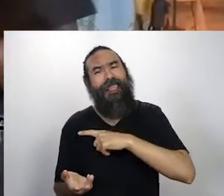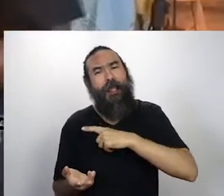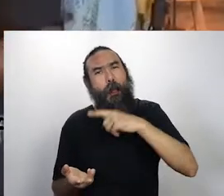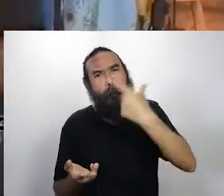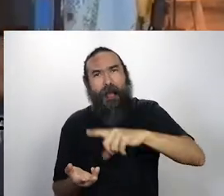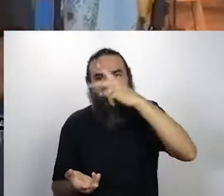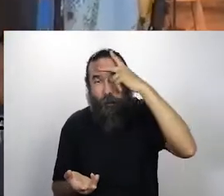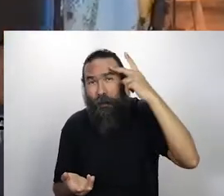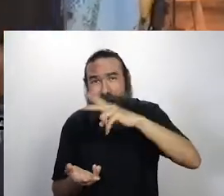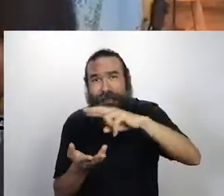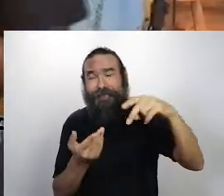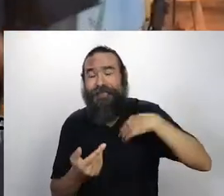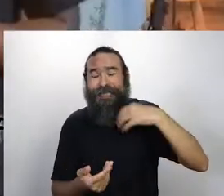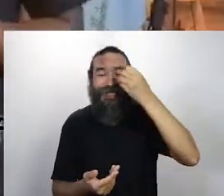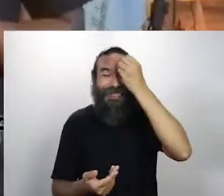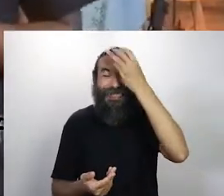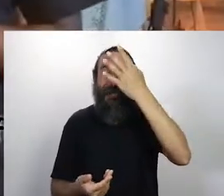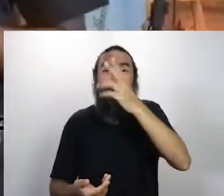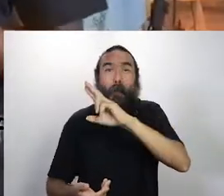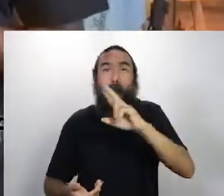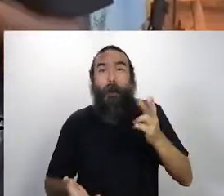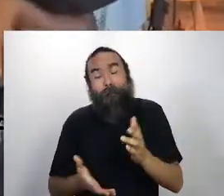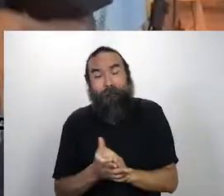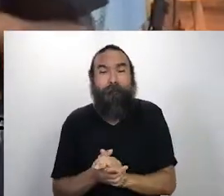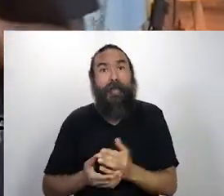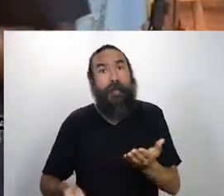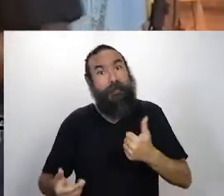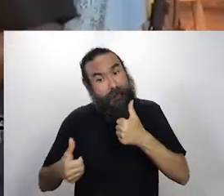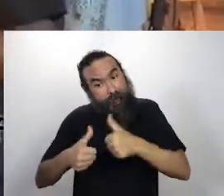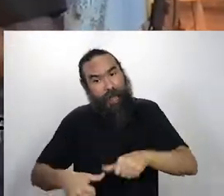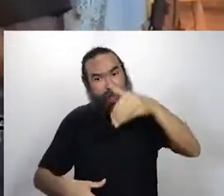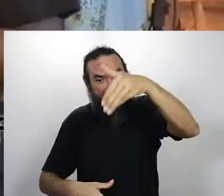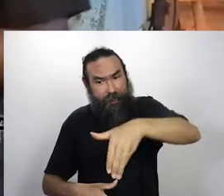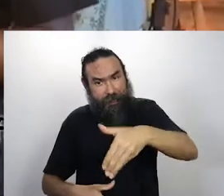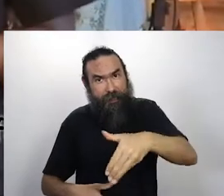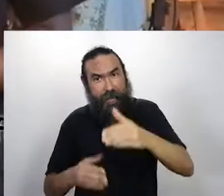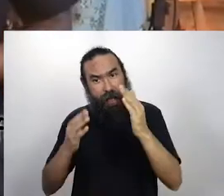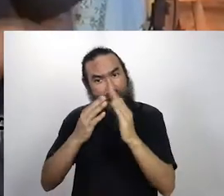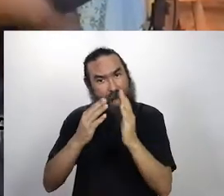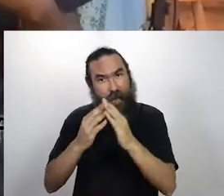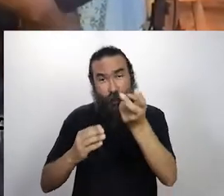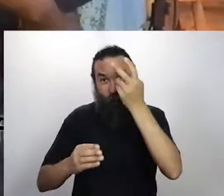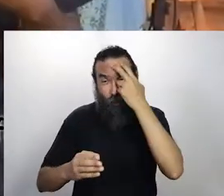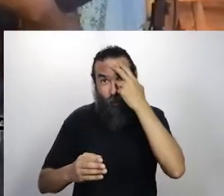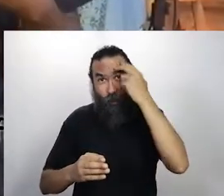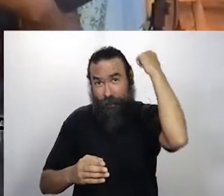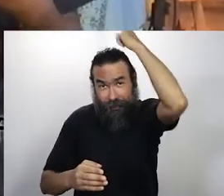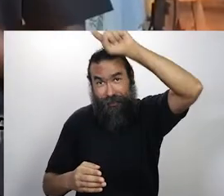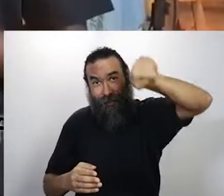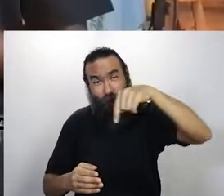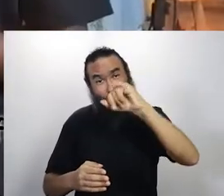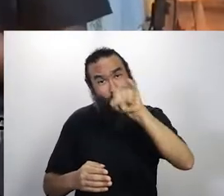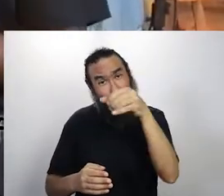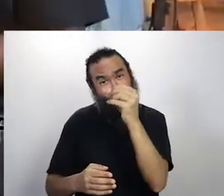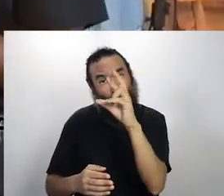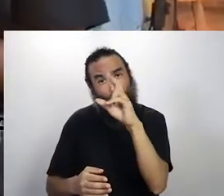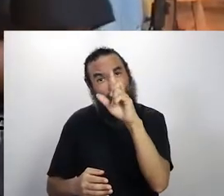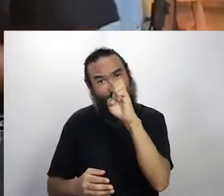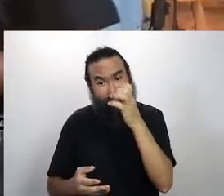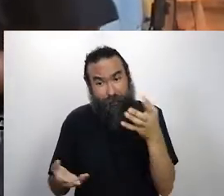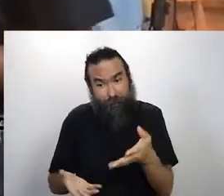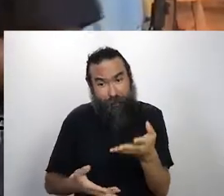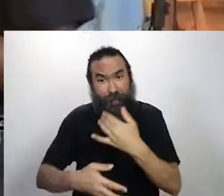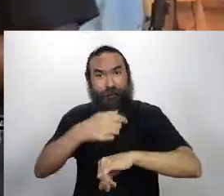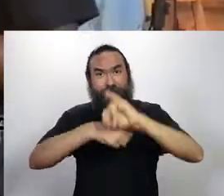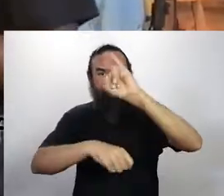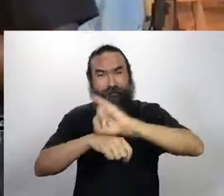vai estar todo mundo aparecendo. É, elas estão diretamente aqui da Casa de Cultura Cavaleiro de Jorge, vão fazer ao vivo, e é uma honra recebê-las aqui, que é